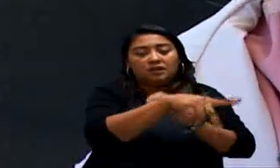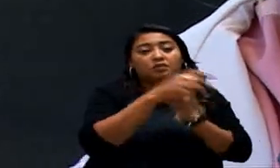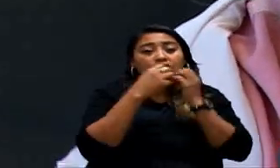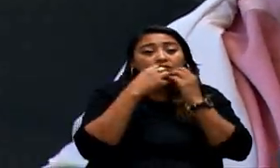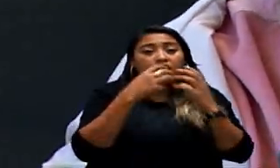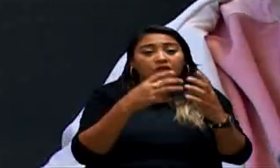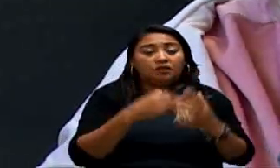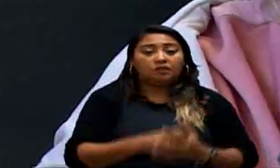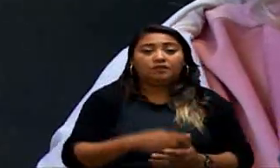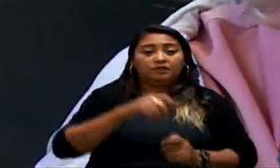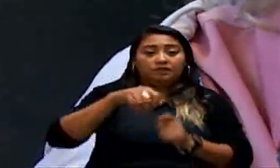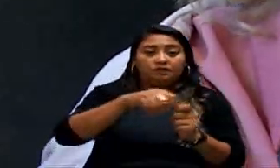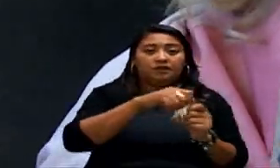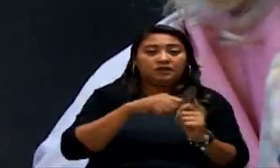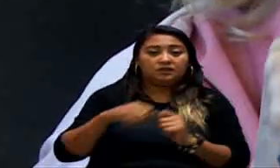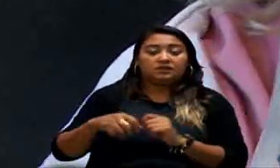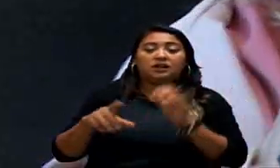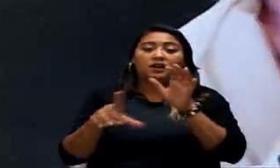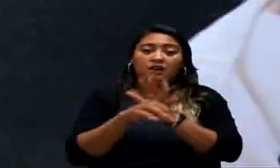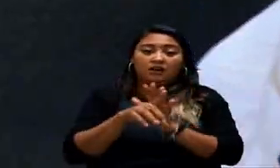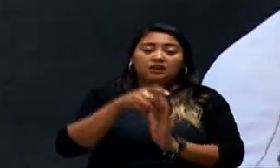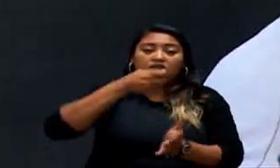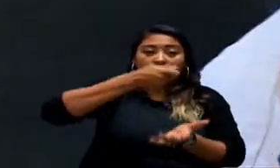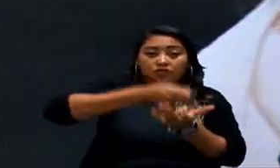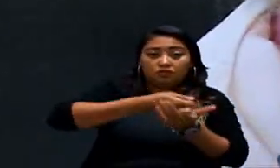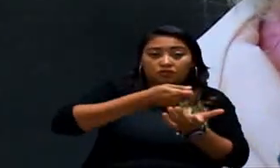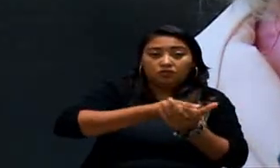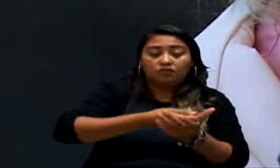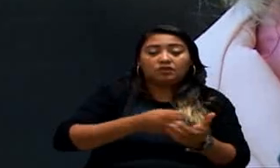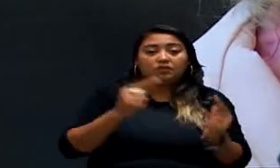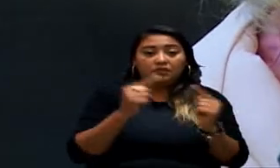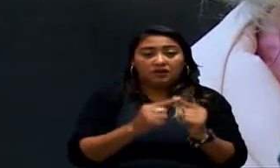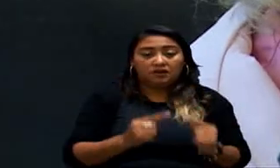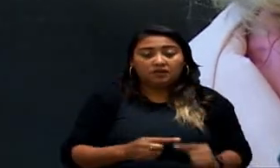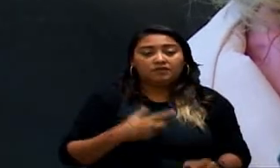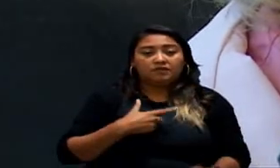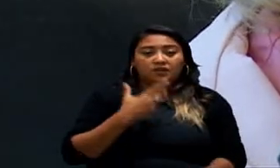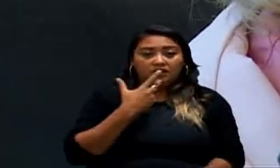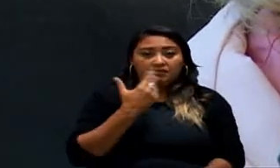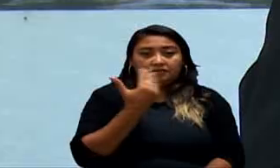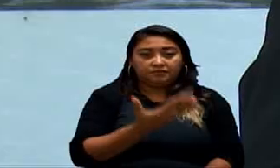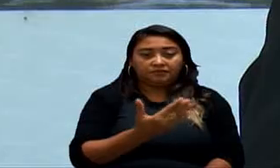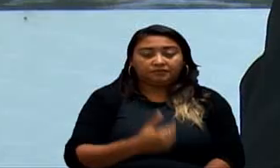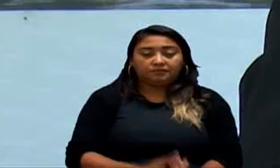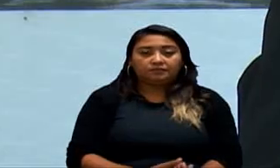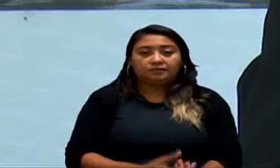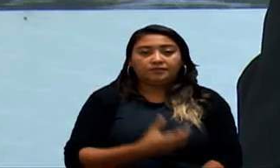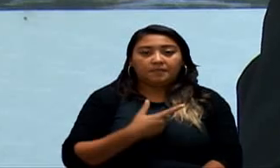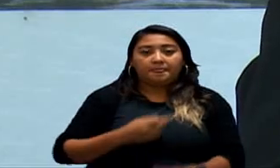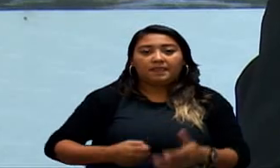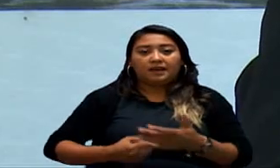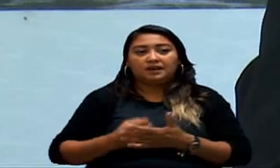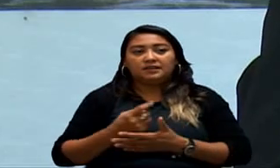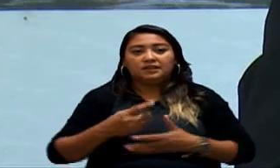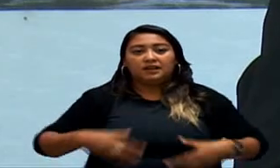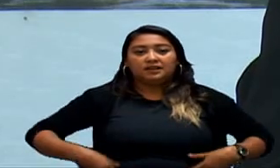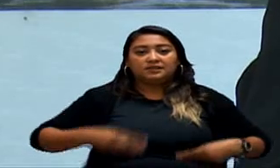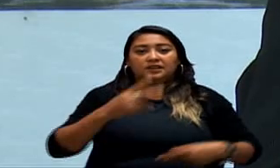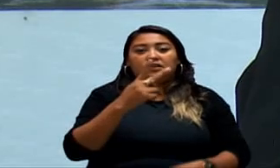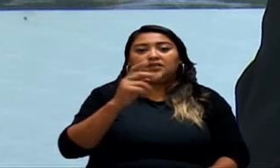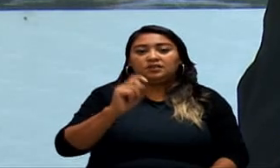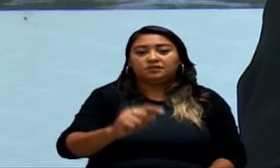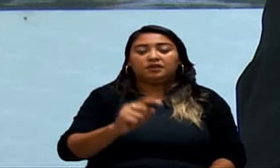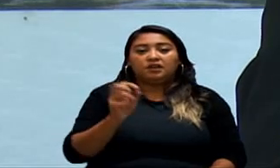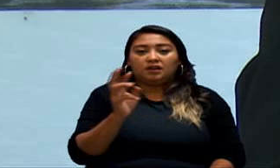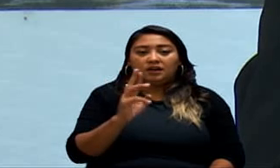que se faça... A lei está sendo dura com relação a isso e eu vou falar uma coisa para você. Ele falou, gastei perto de R$2.000. Melhor